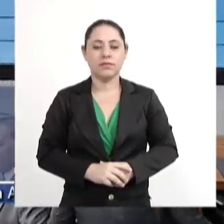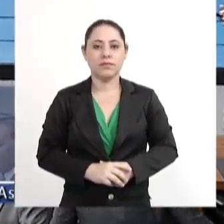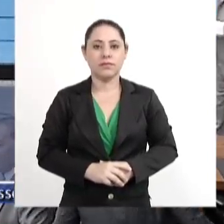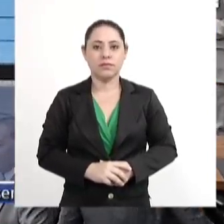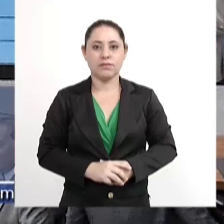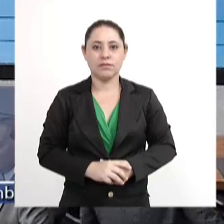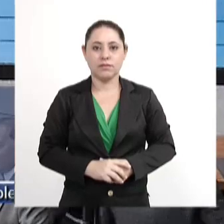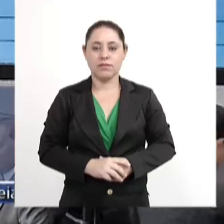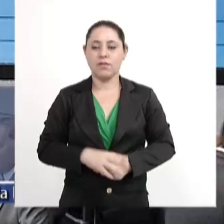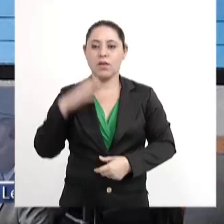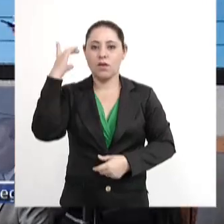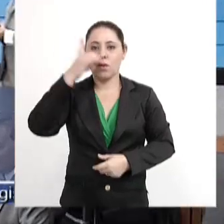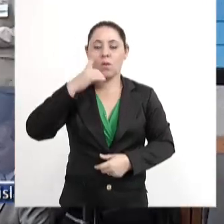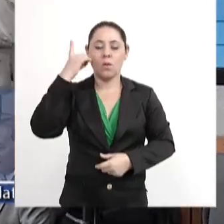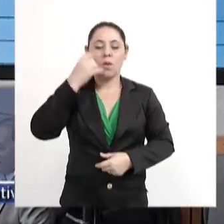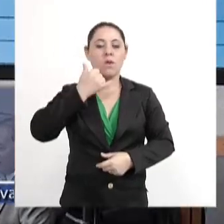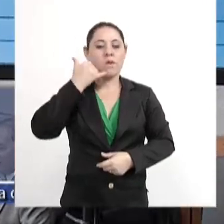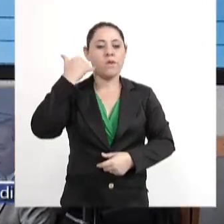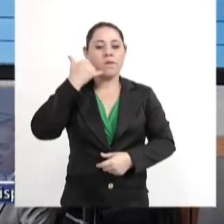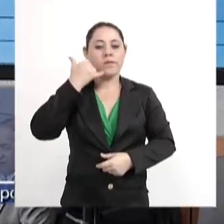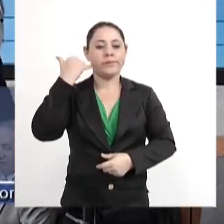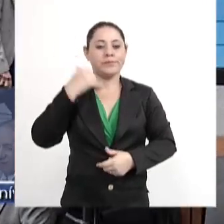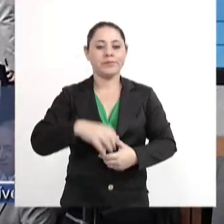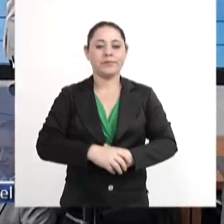Com a palavra, o ilustre deputado Jamilson Naime.